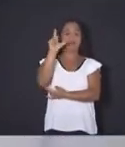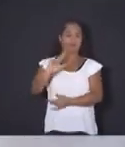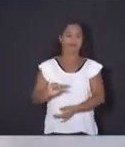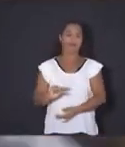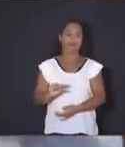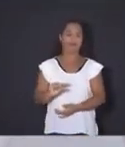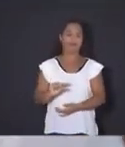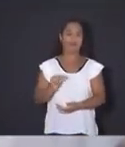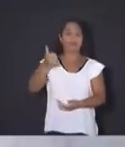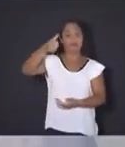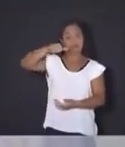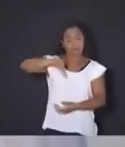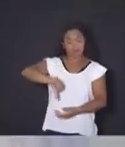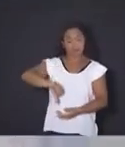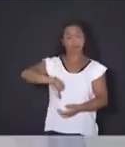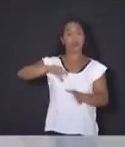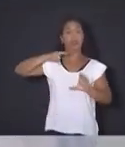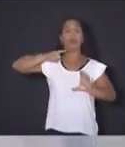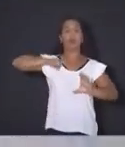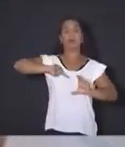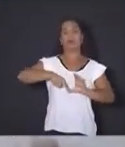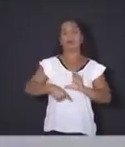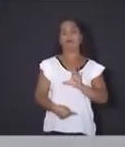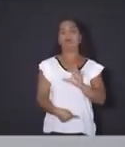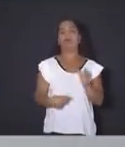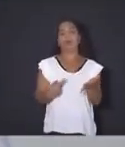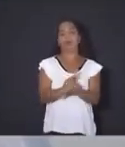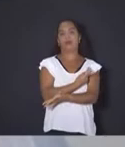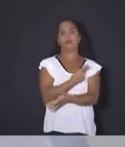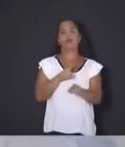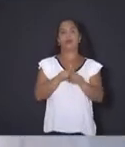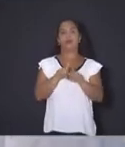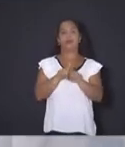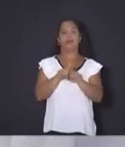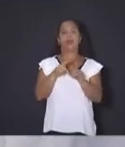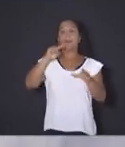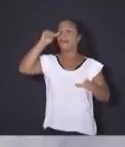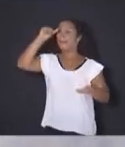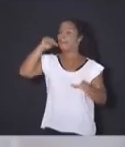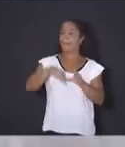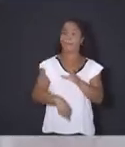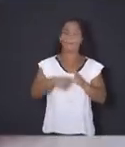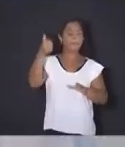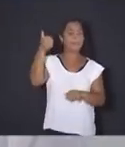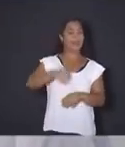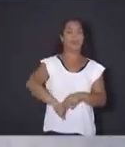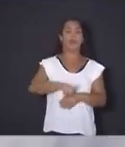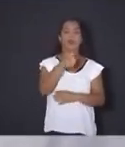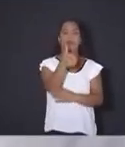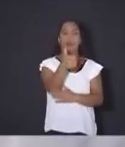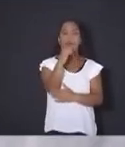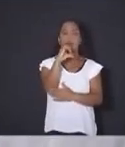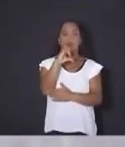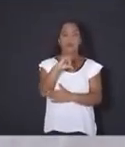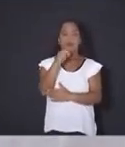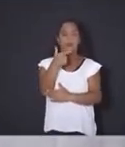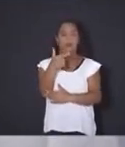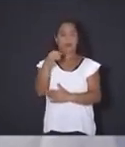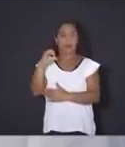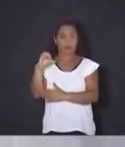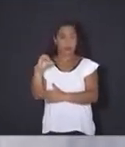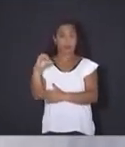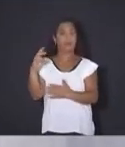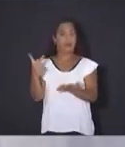mundo mais profunda até do que aconteceu em 1920 9 quando o mundo capitalista entrou em crise